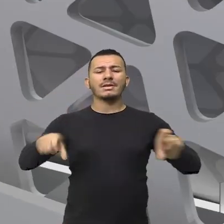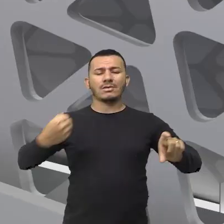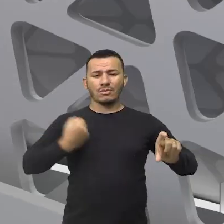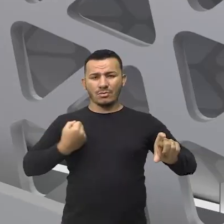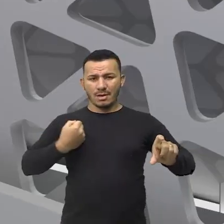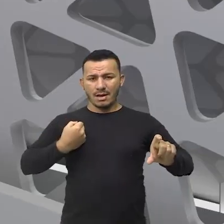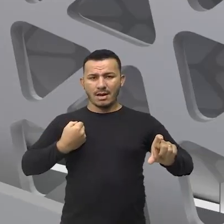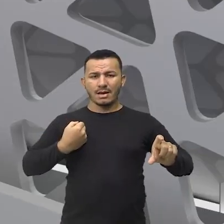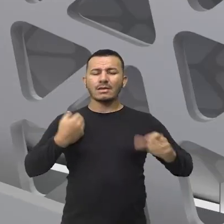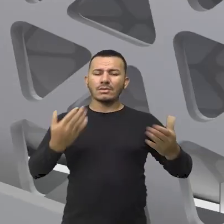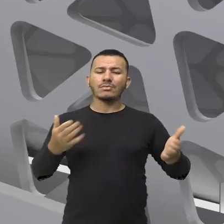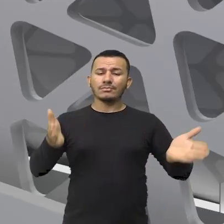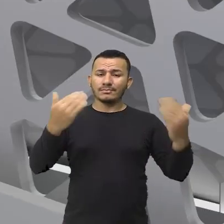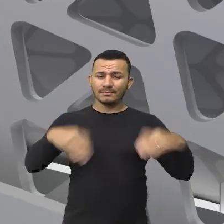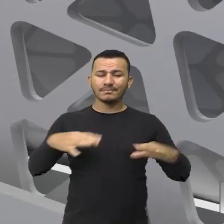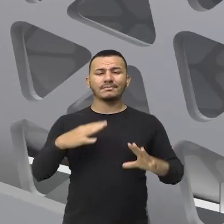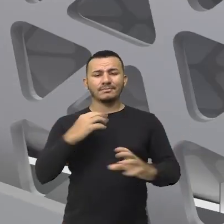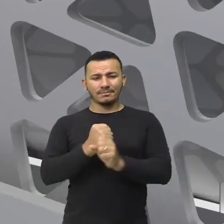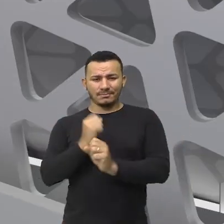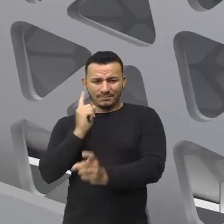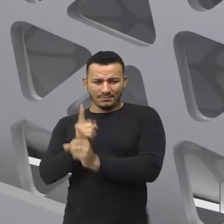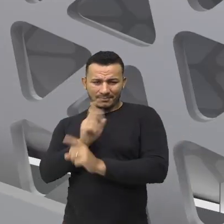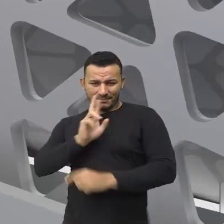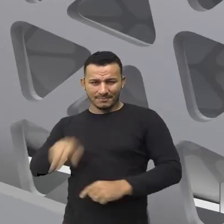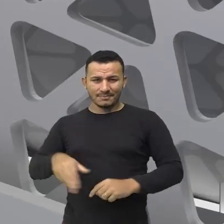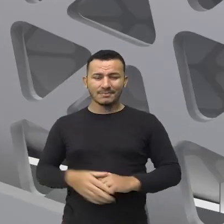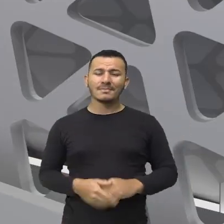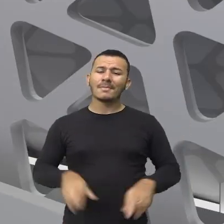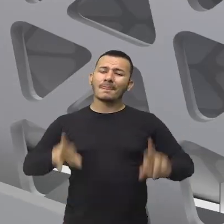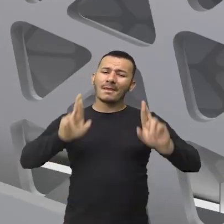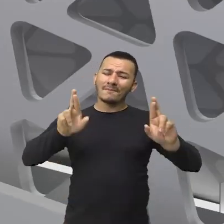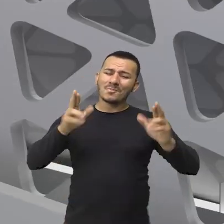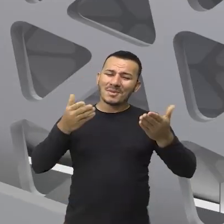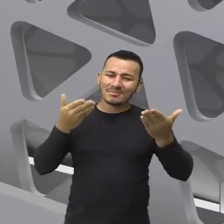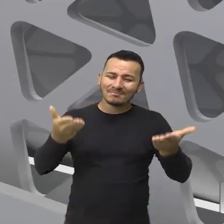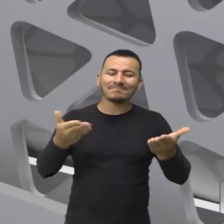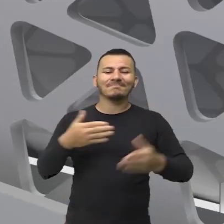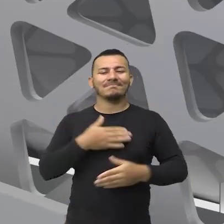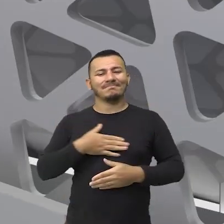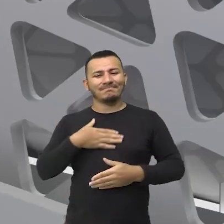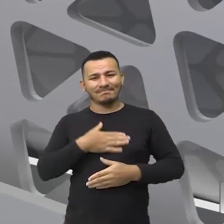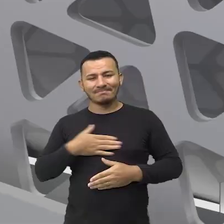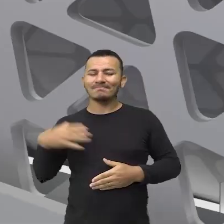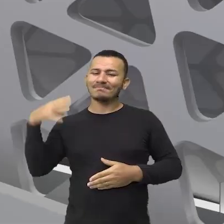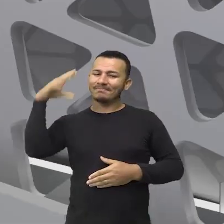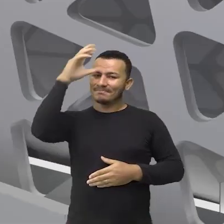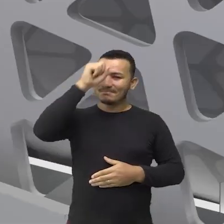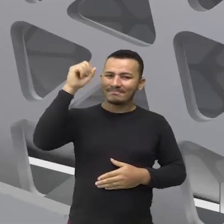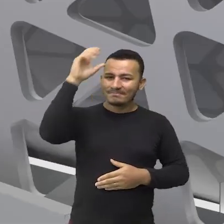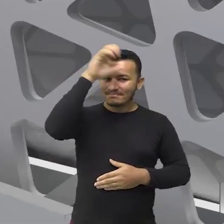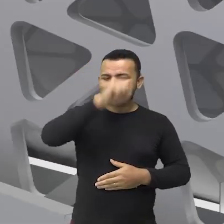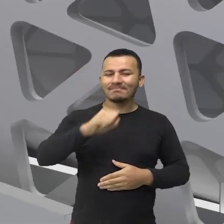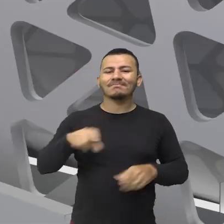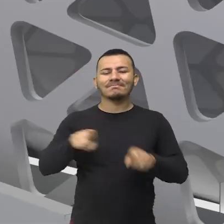então obtém aí o valor numérico, beleza? Espero sinceramente que vocês tenham gostado, que